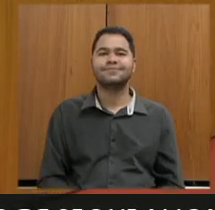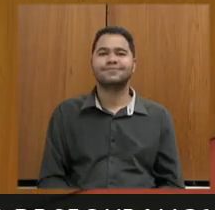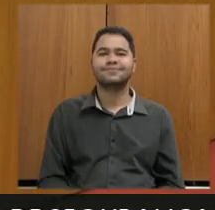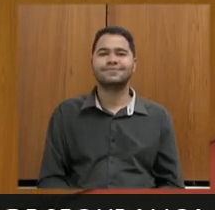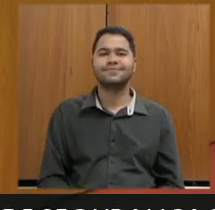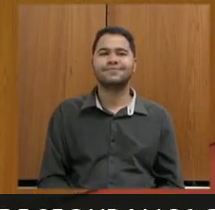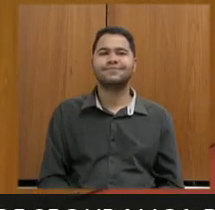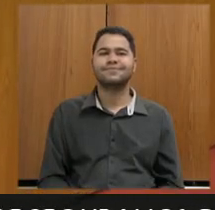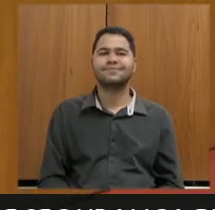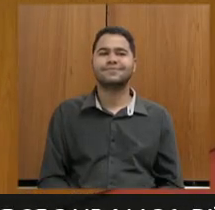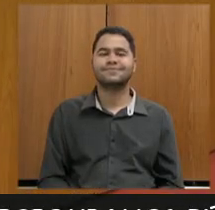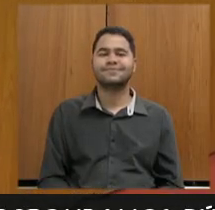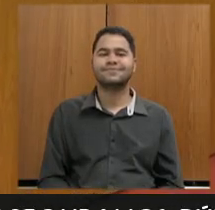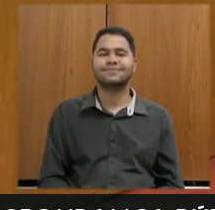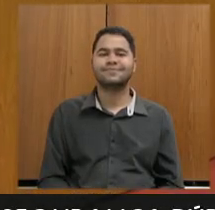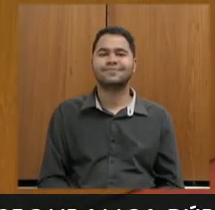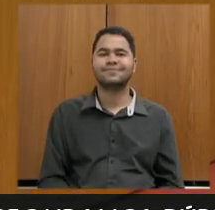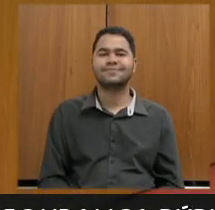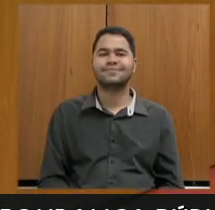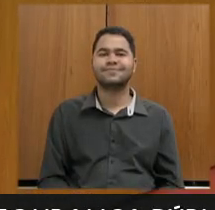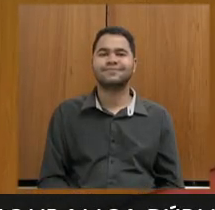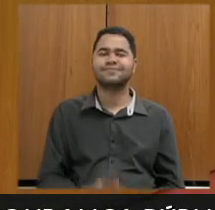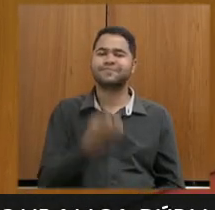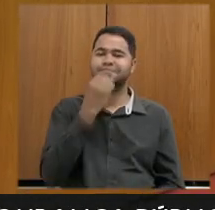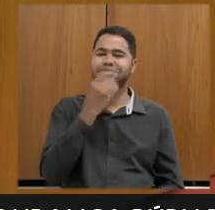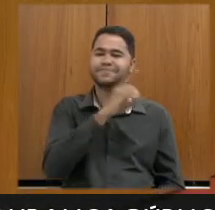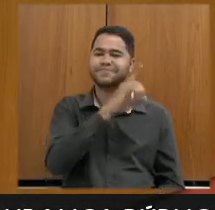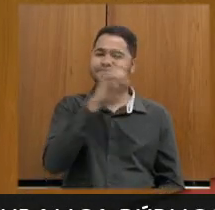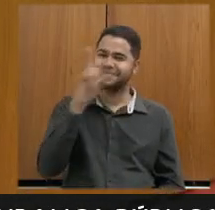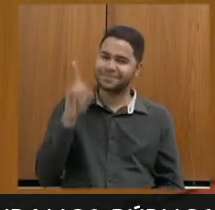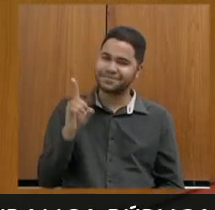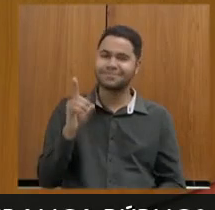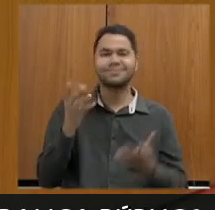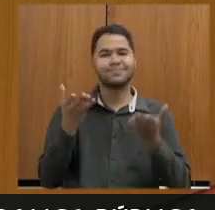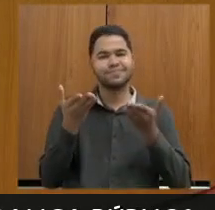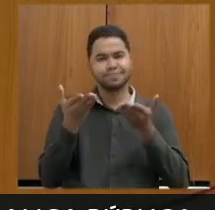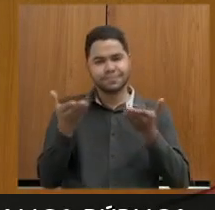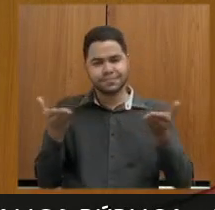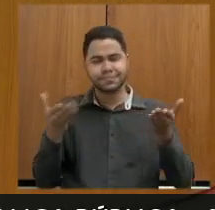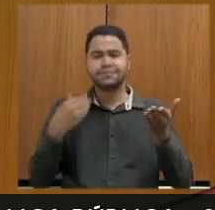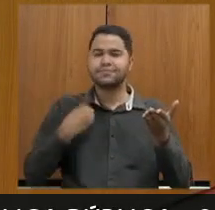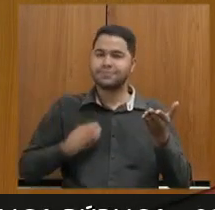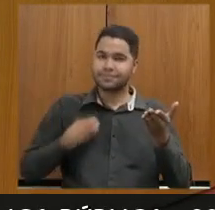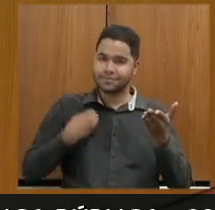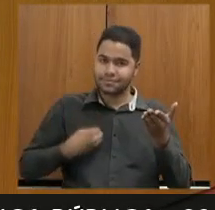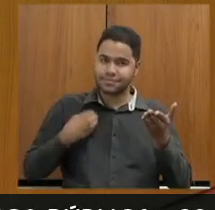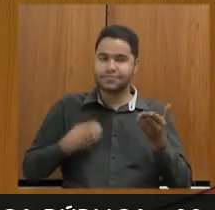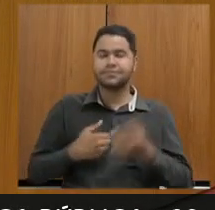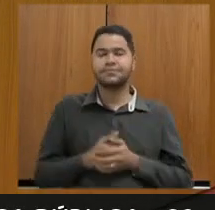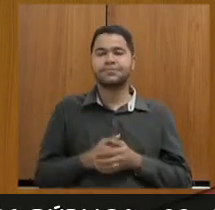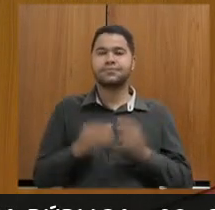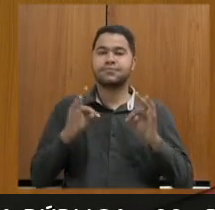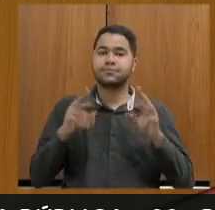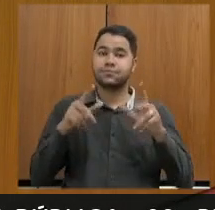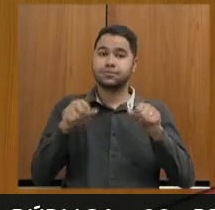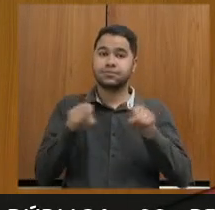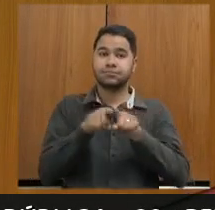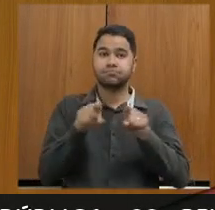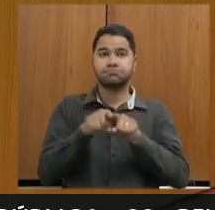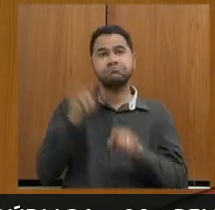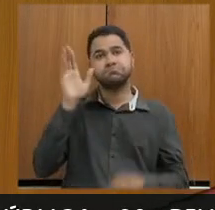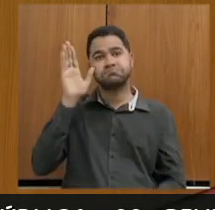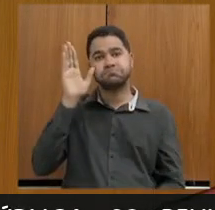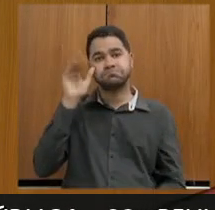eu gosto muito bom dia a todos aqui presente é todos aqueles também que nos